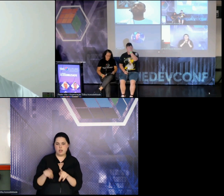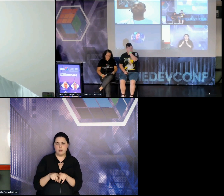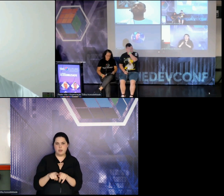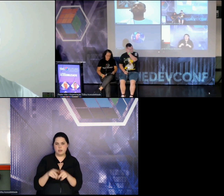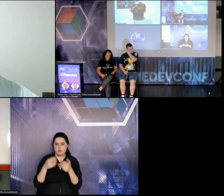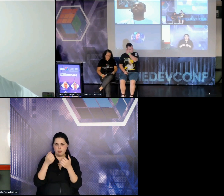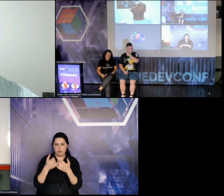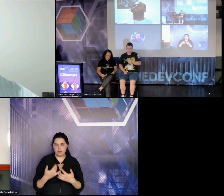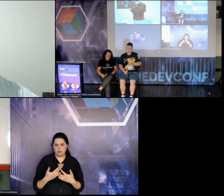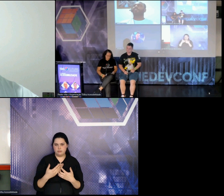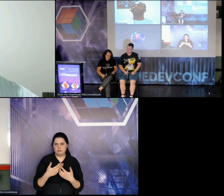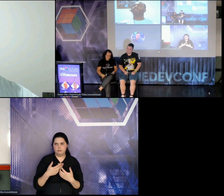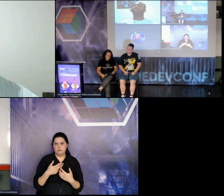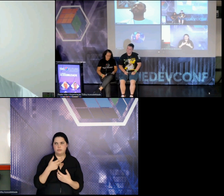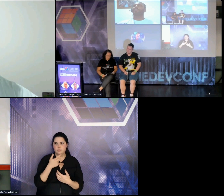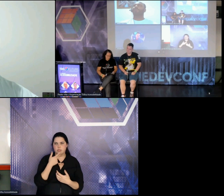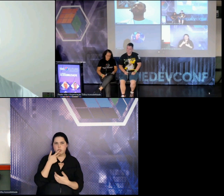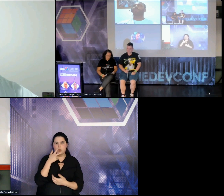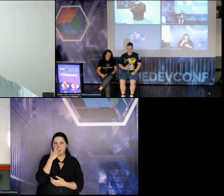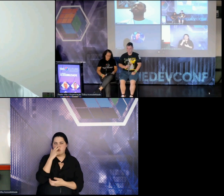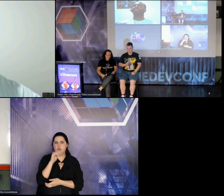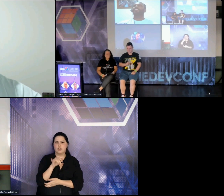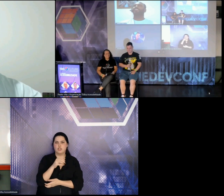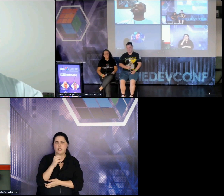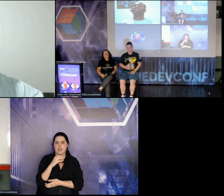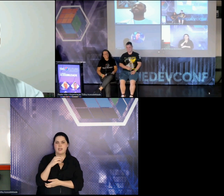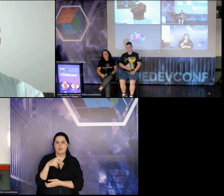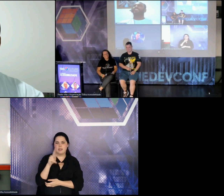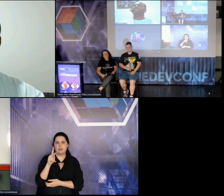costumo dizer, a gente vai igual o Jack ali, por partes.